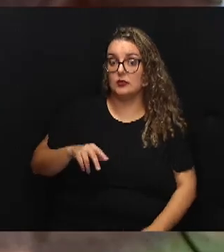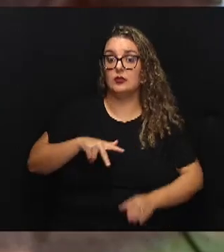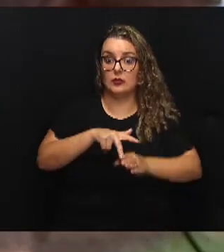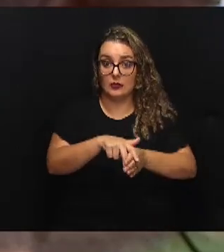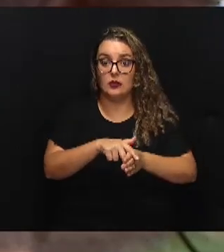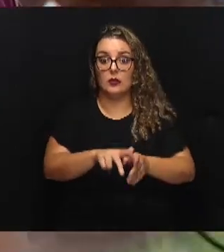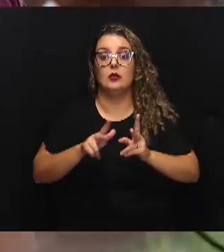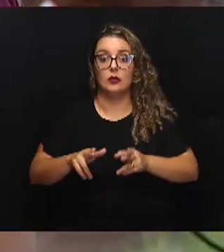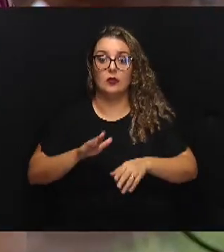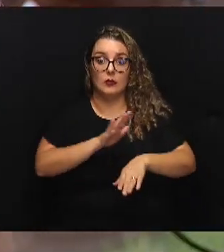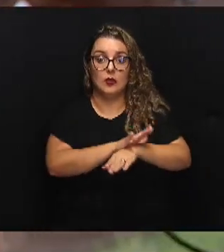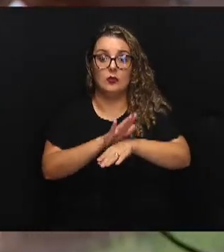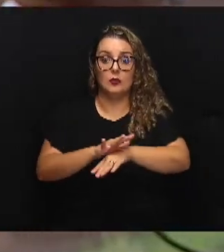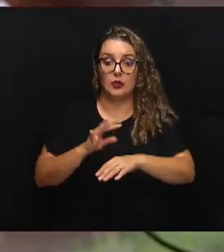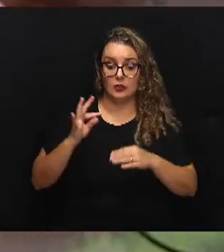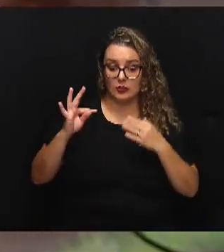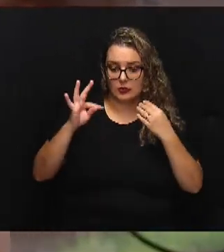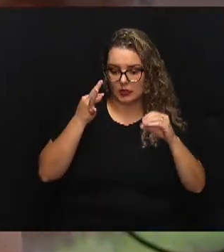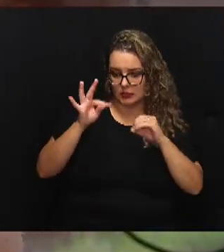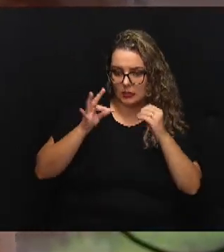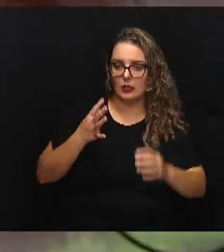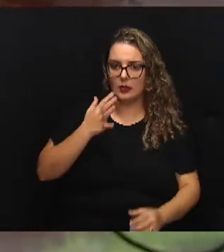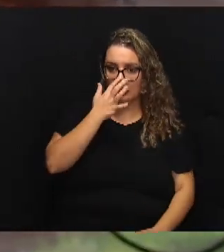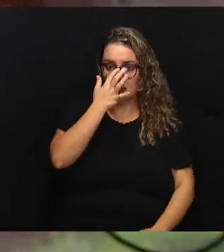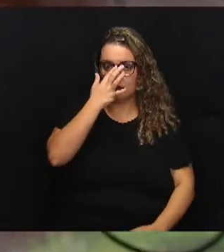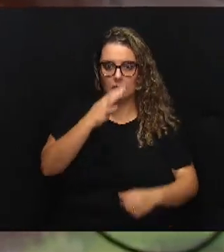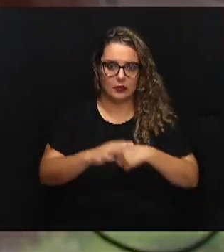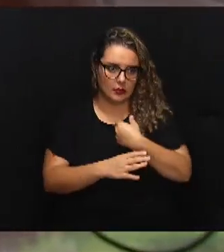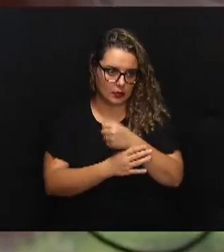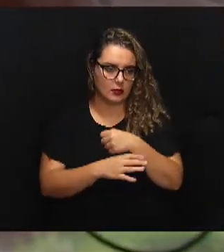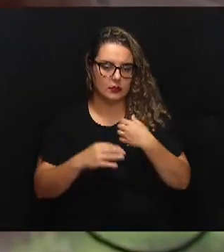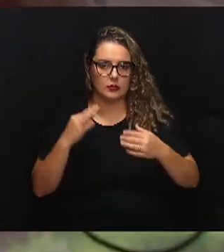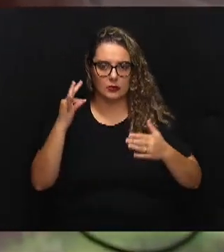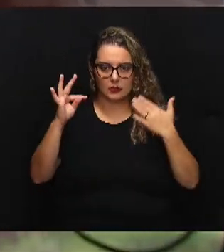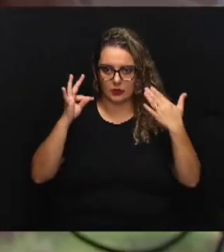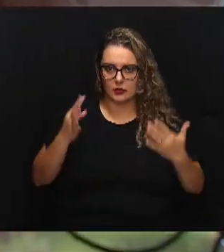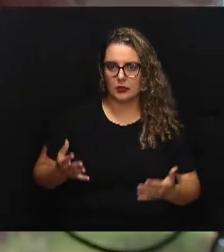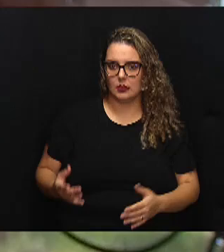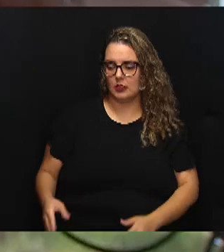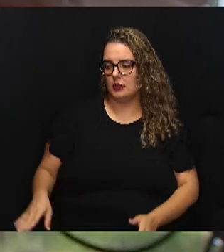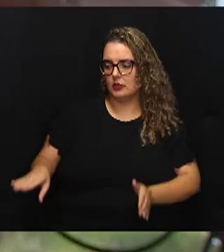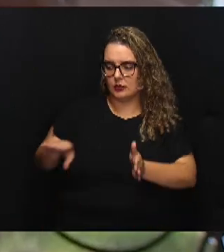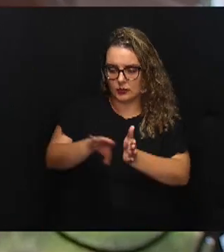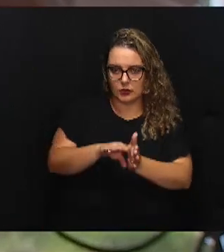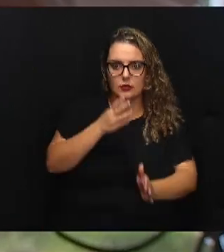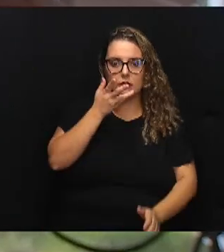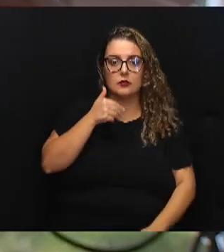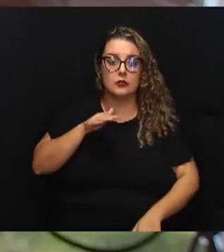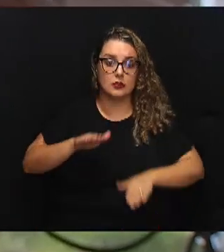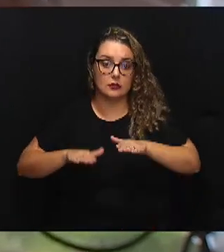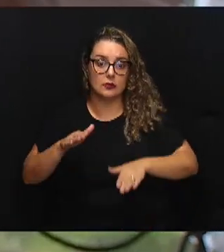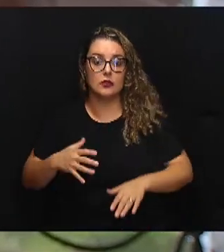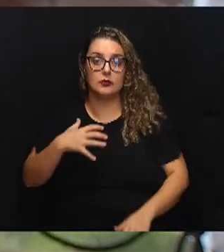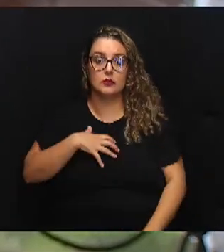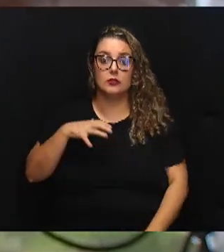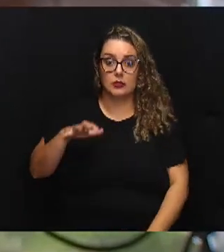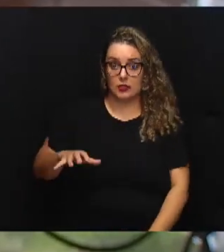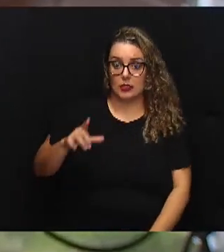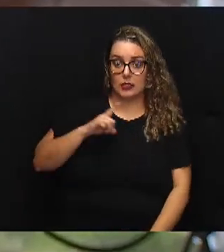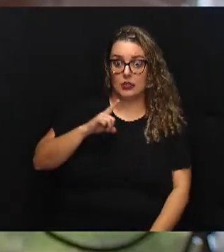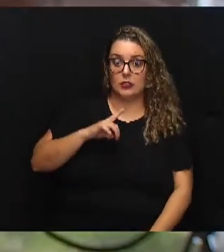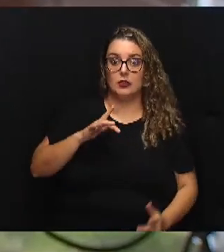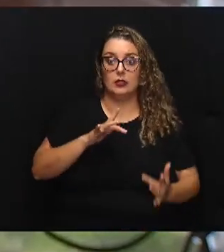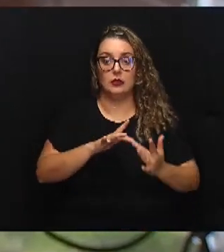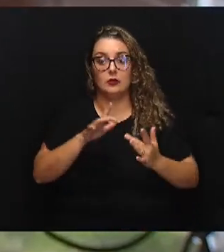das terapeutas. A criança, normalmente, ela chega, pra gente, ela, muitas vezes, dependendo das condições da criança, ela tem já um contato